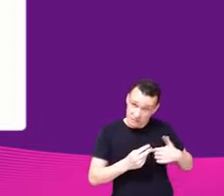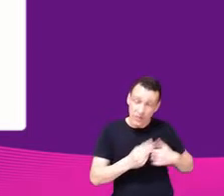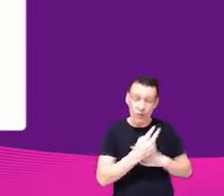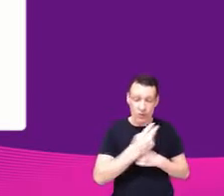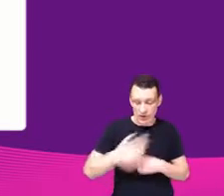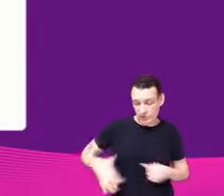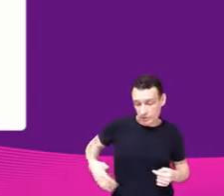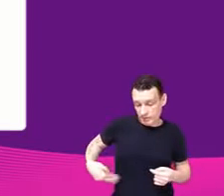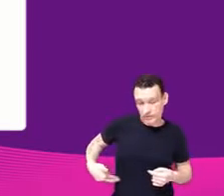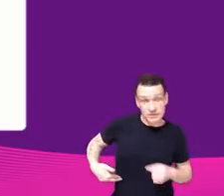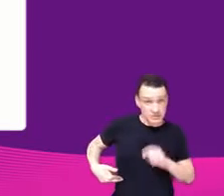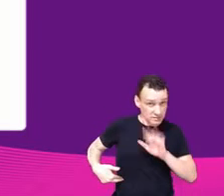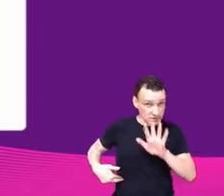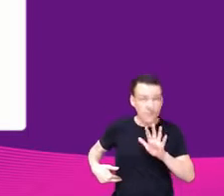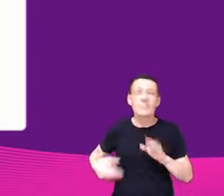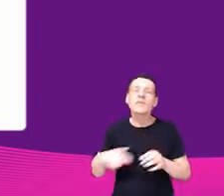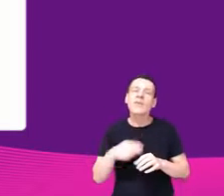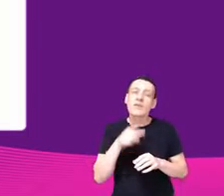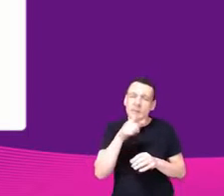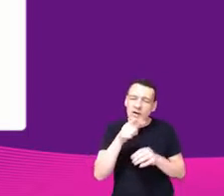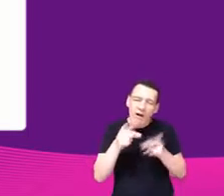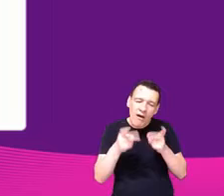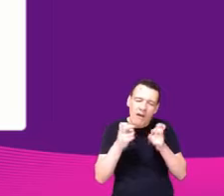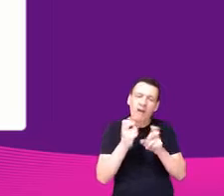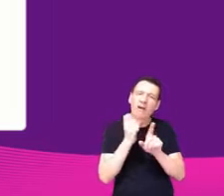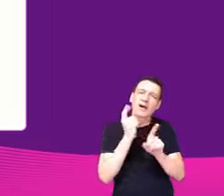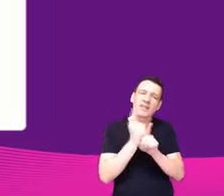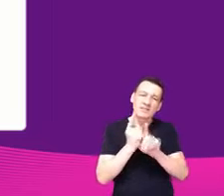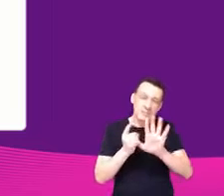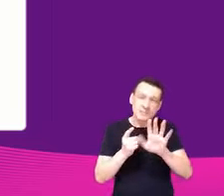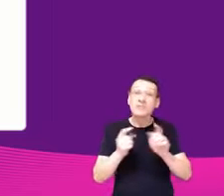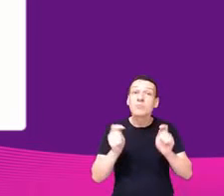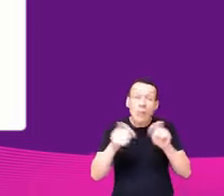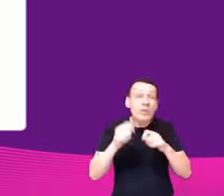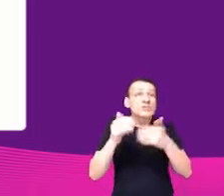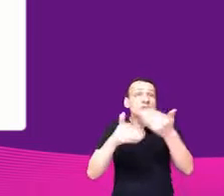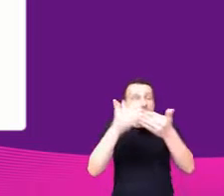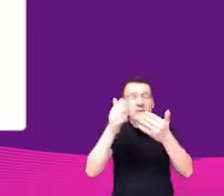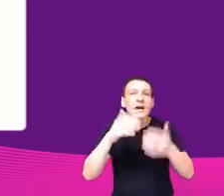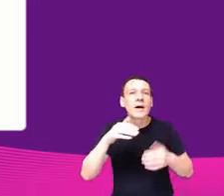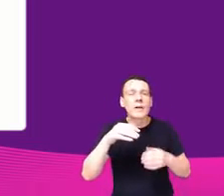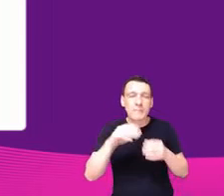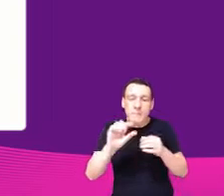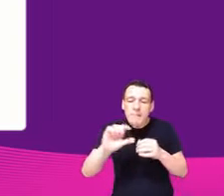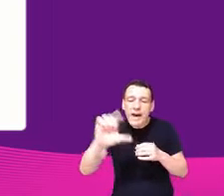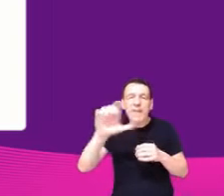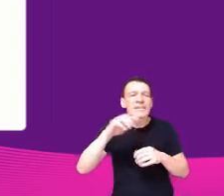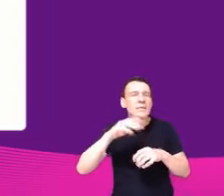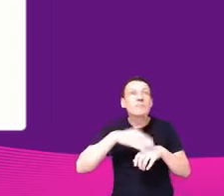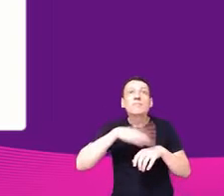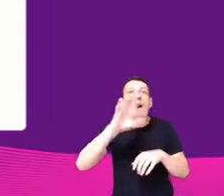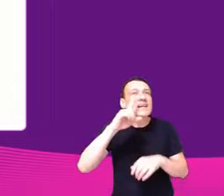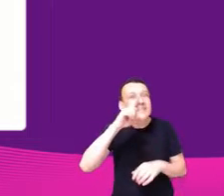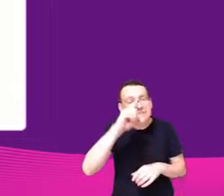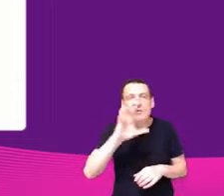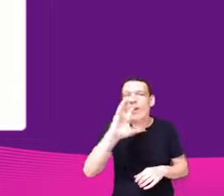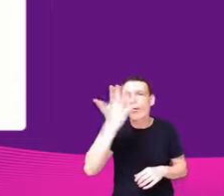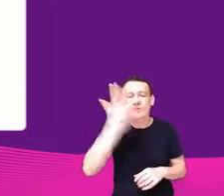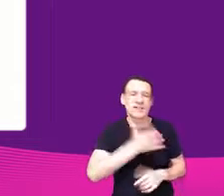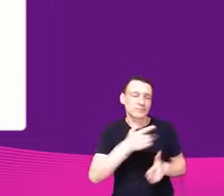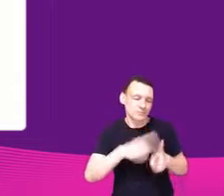proporção de pacientes desenvolvendo um evento cardiovascular no futuro, ela é sempre muito maior do que o risco que esses pacientes têm de